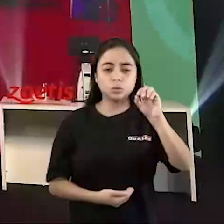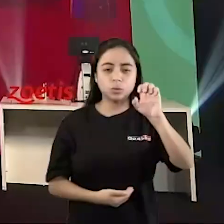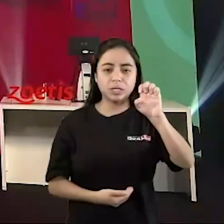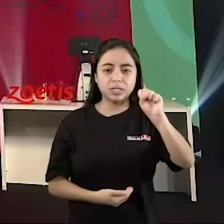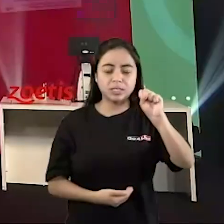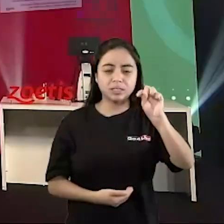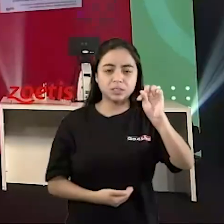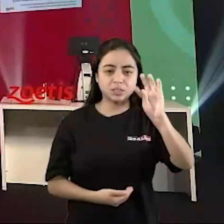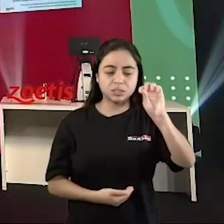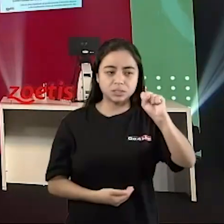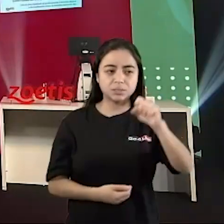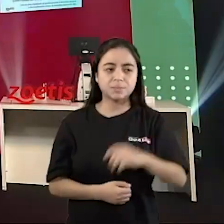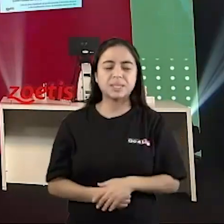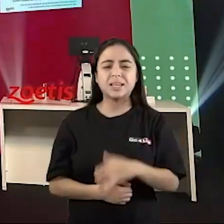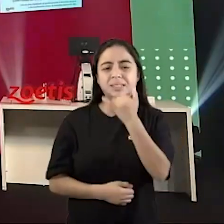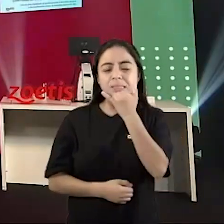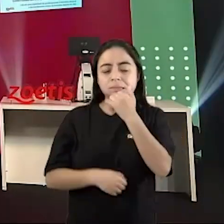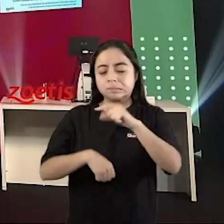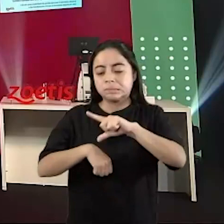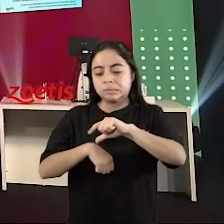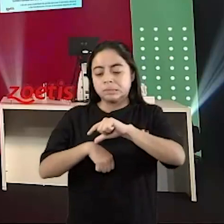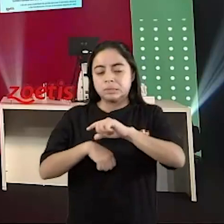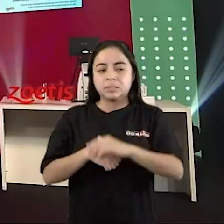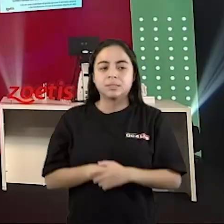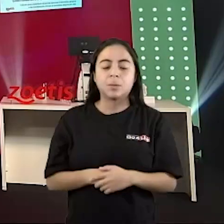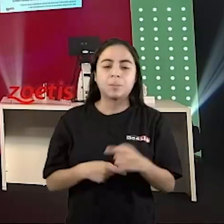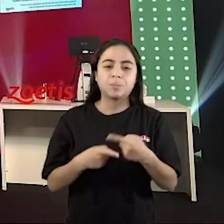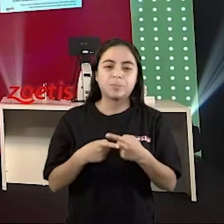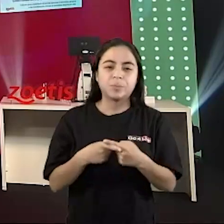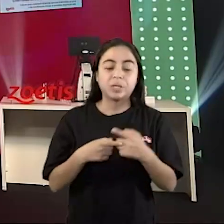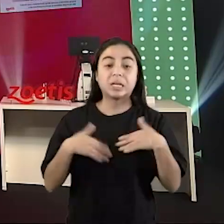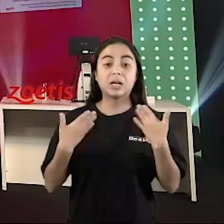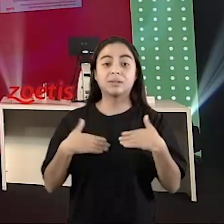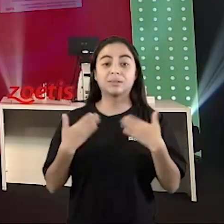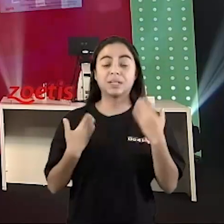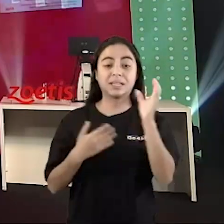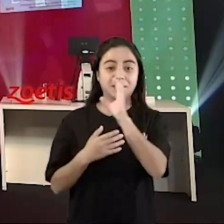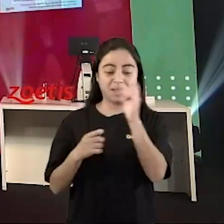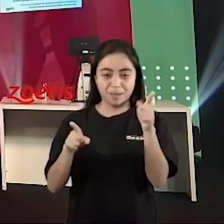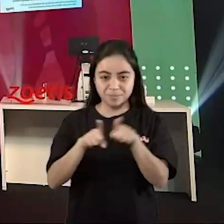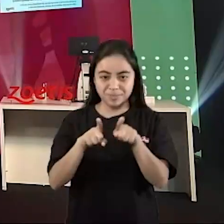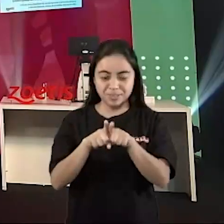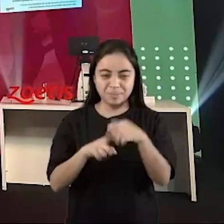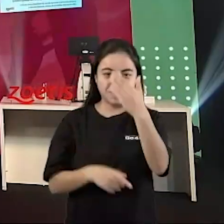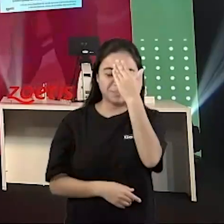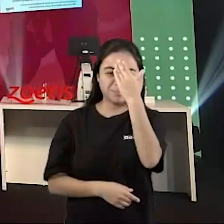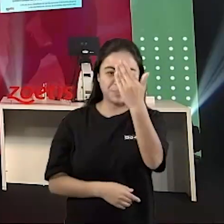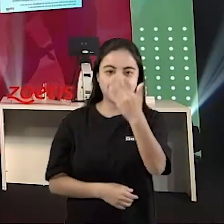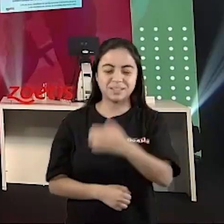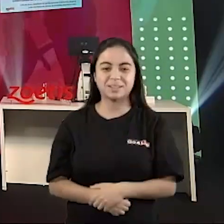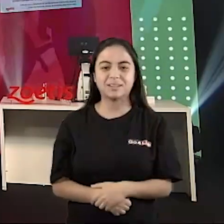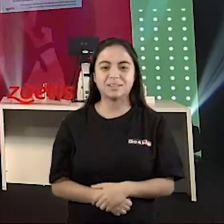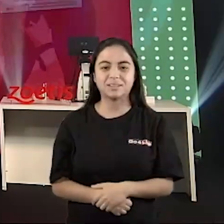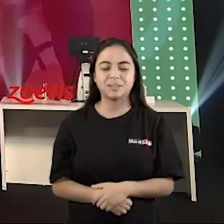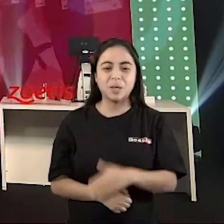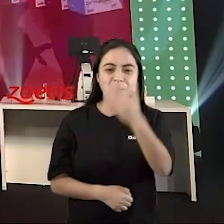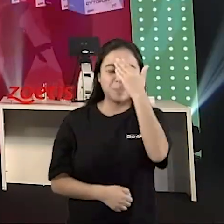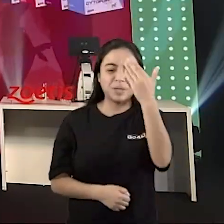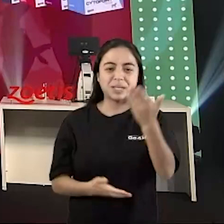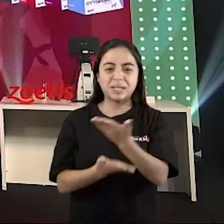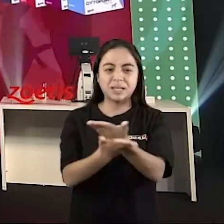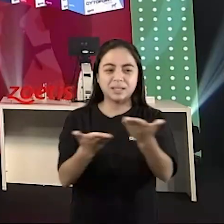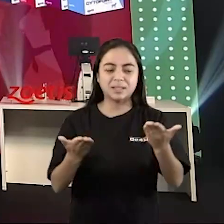convite. Thalita, desculpa se eu passei da hora. Para mim é empolgante e rápido ao mesmo tempo. Muito obrigada, viu? Imagina. Obrigada ao pessoal que